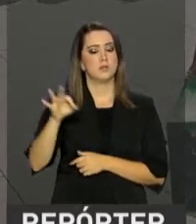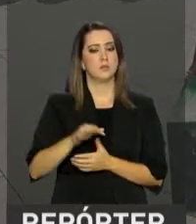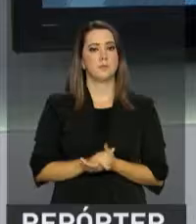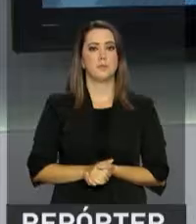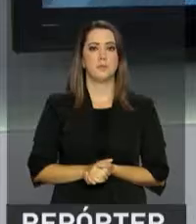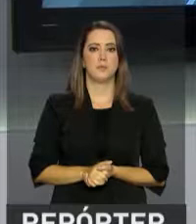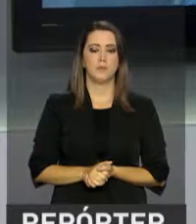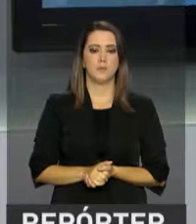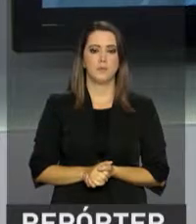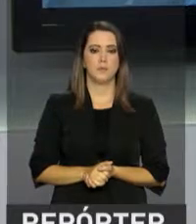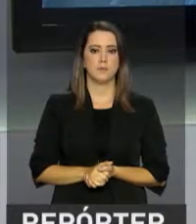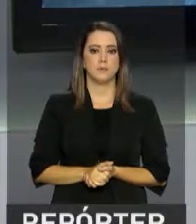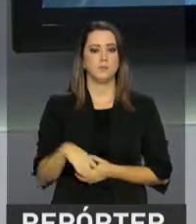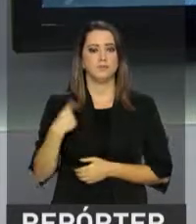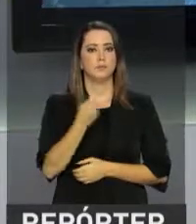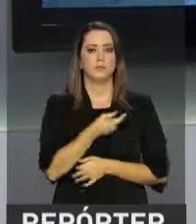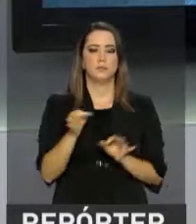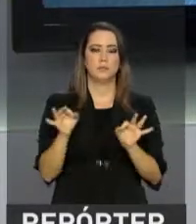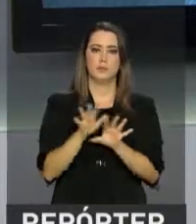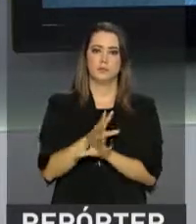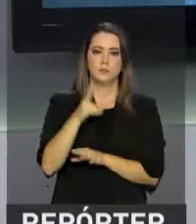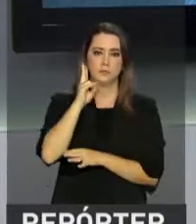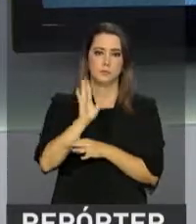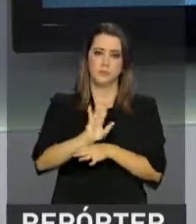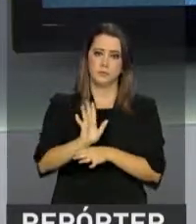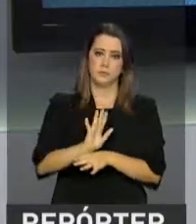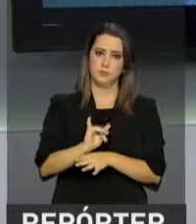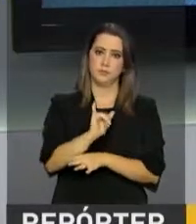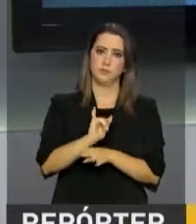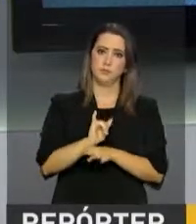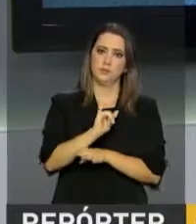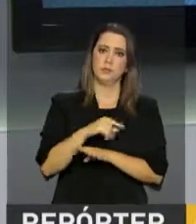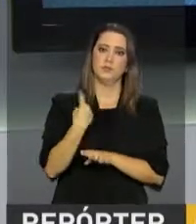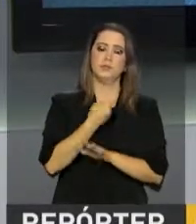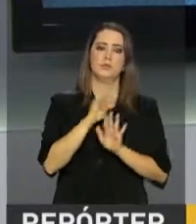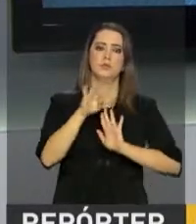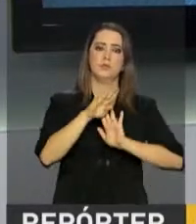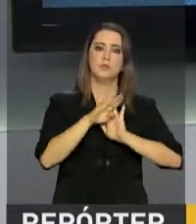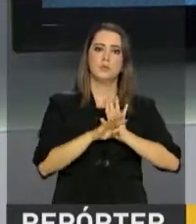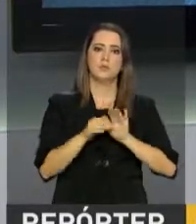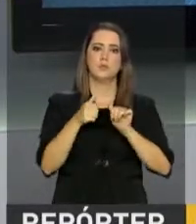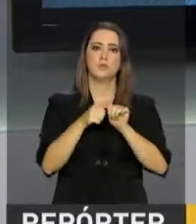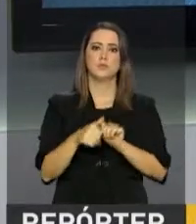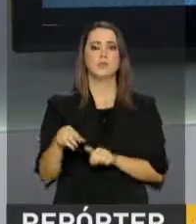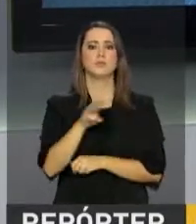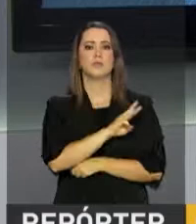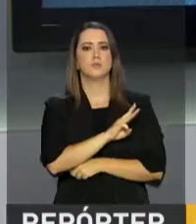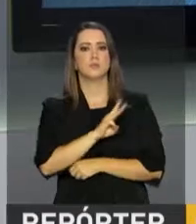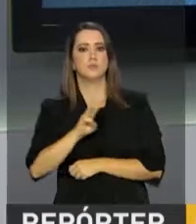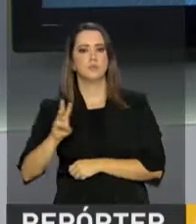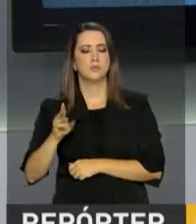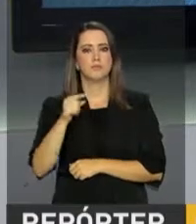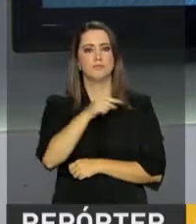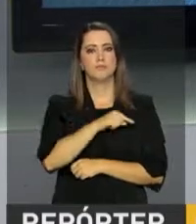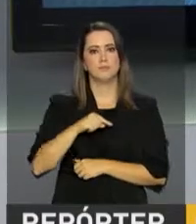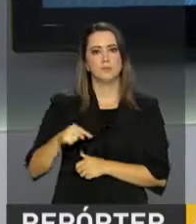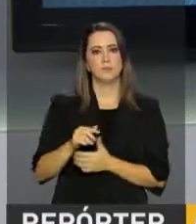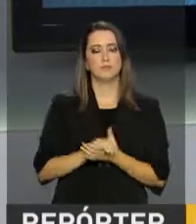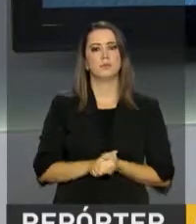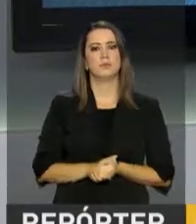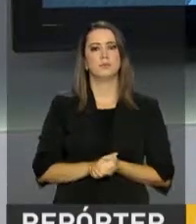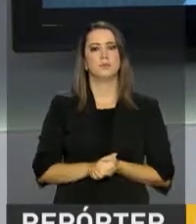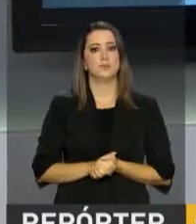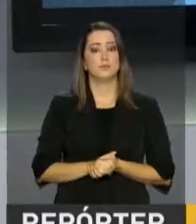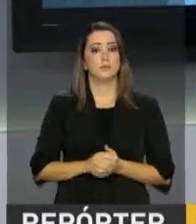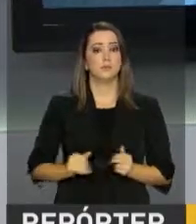total. Nós ficamos por aqui. Você pode rever as reportagens no YouTube e toda a nossa programação também está na página da NBR na